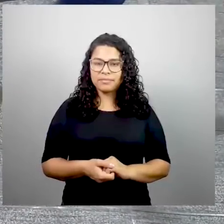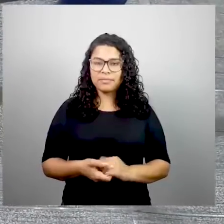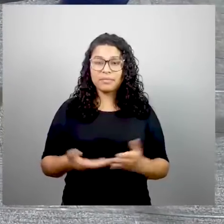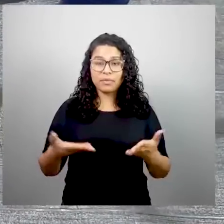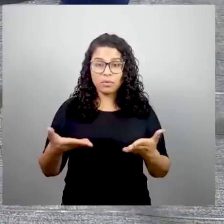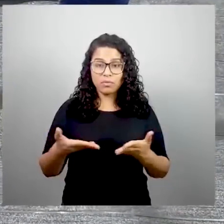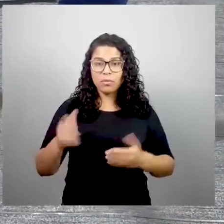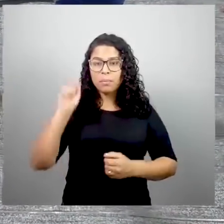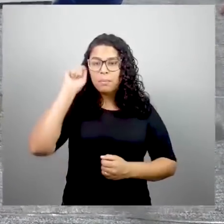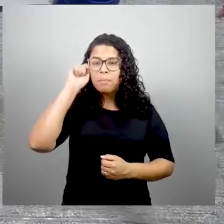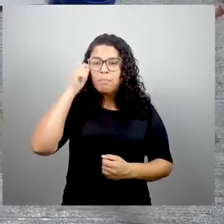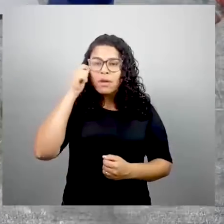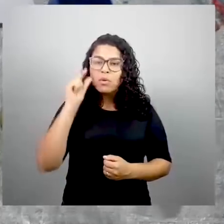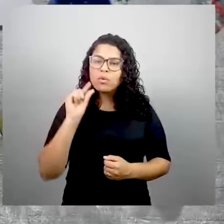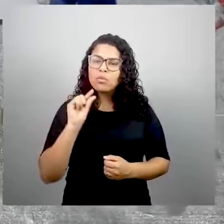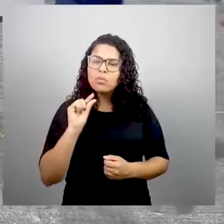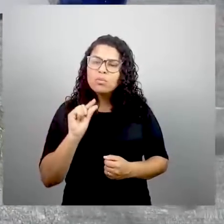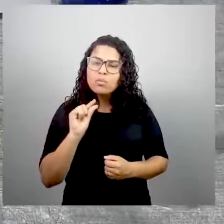Agora um pouquinho da preta.